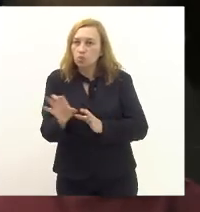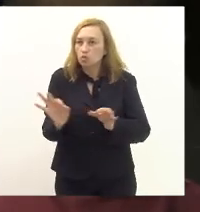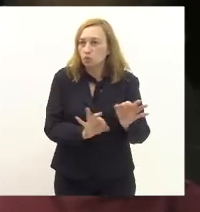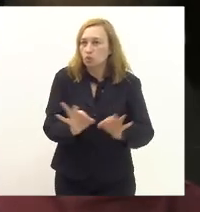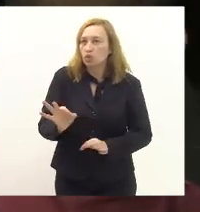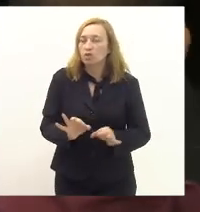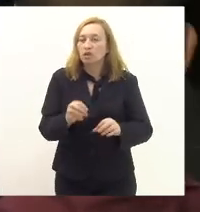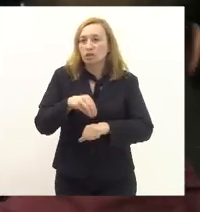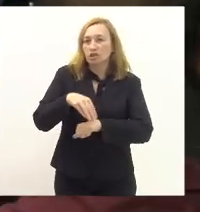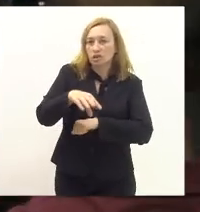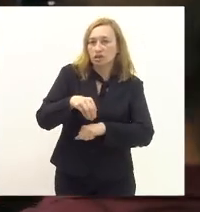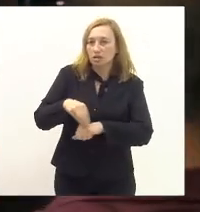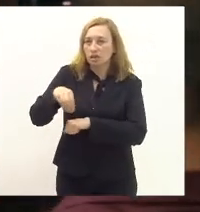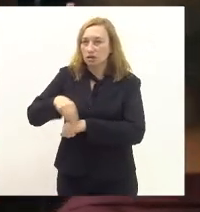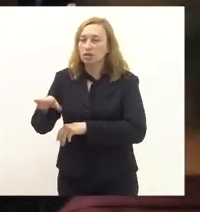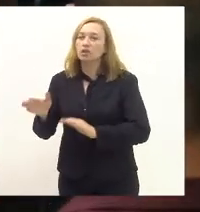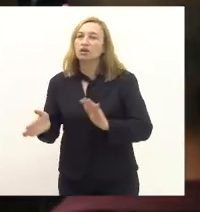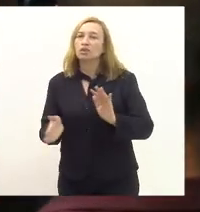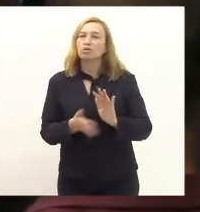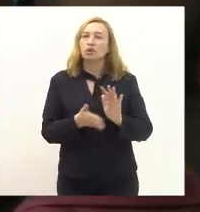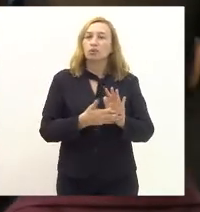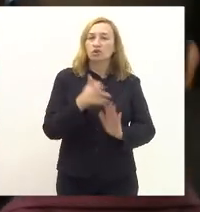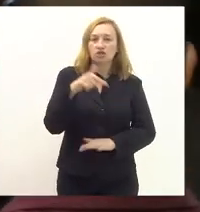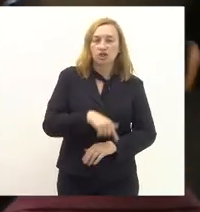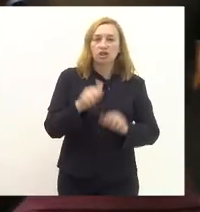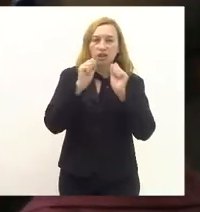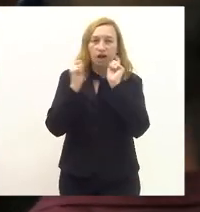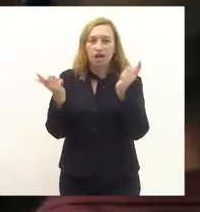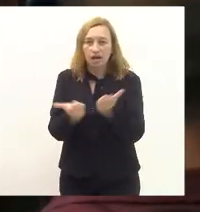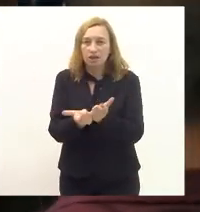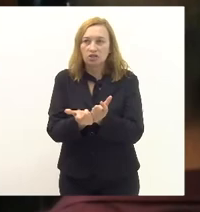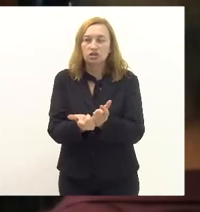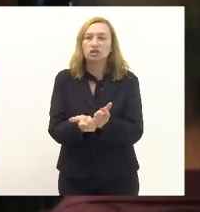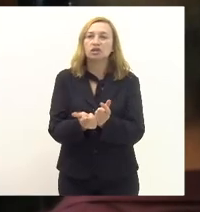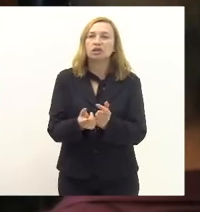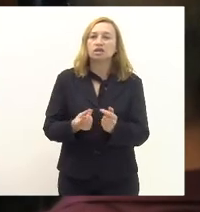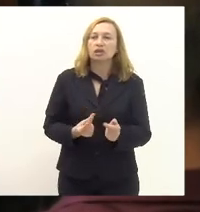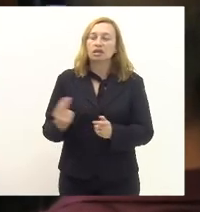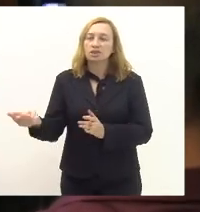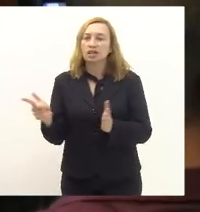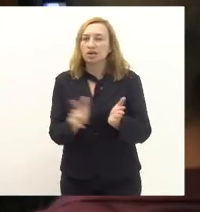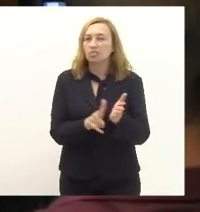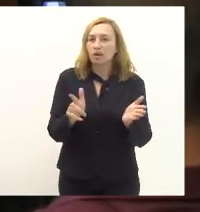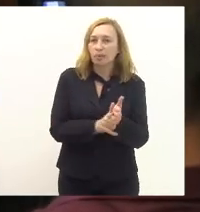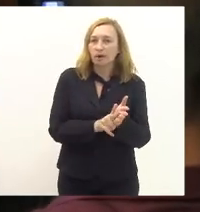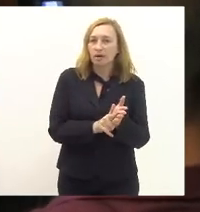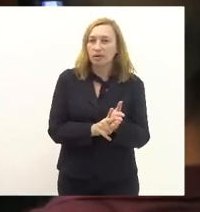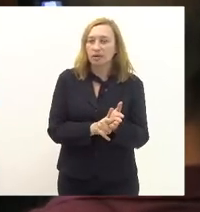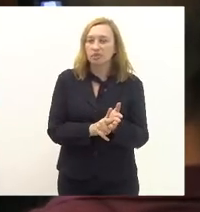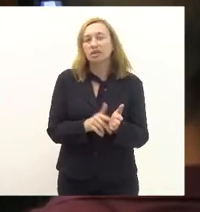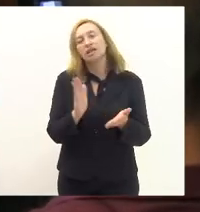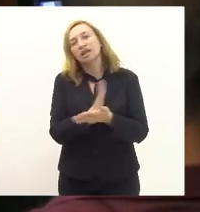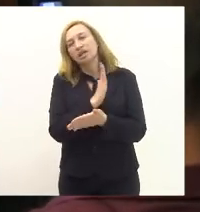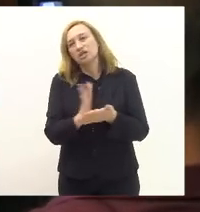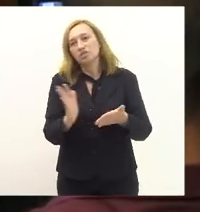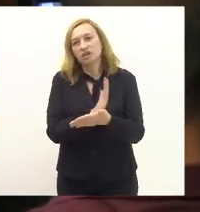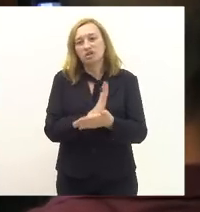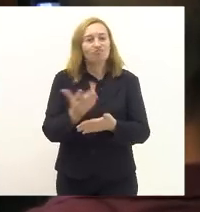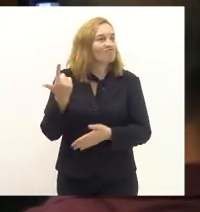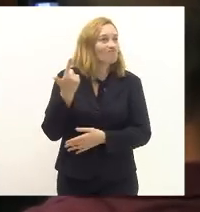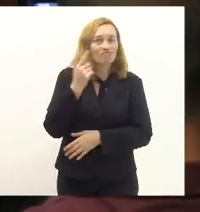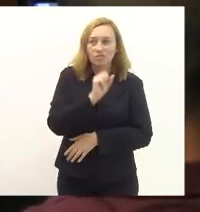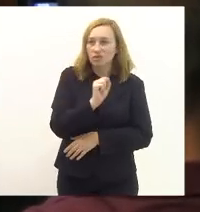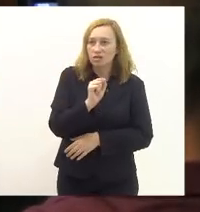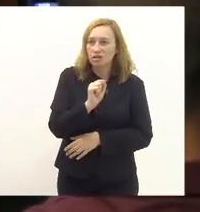nossas indicações e proposições aqui da Assembleia Legislativa, que saem de um papel timbrado, mas muitas das vezes a gente não